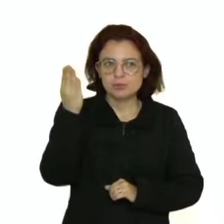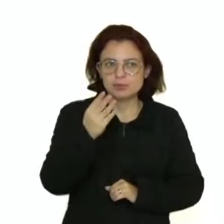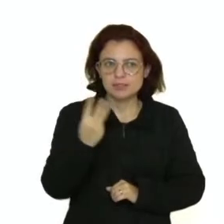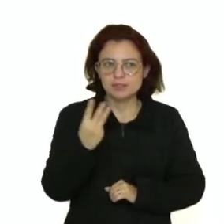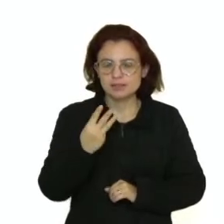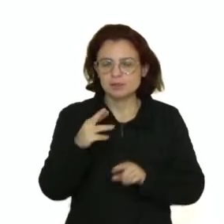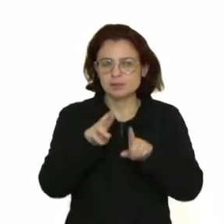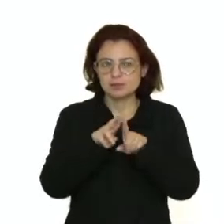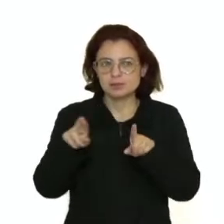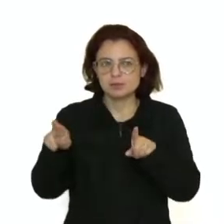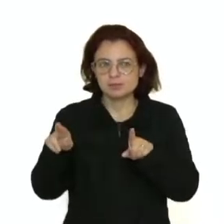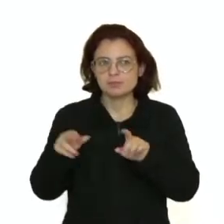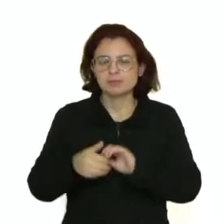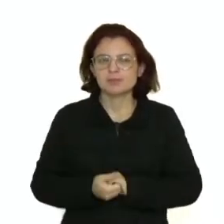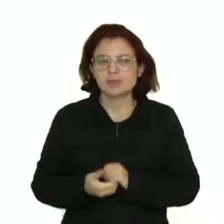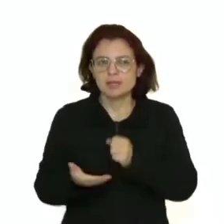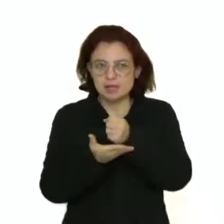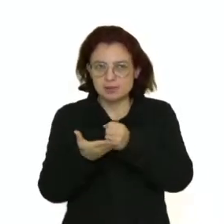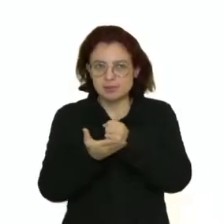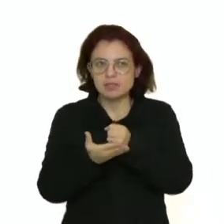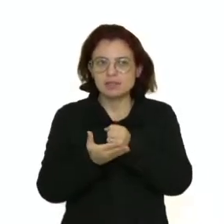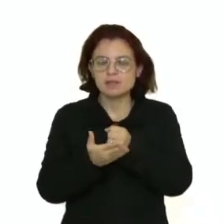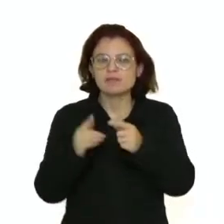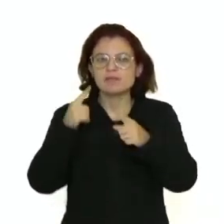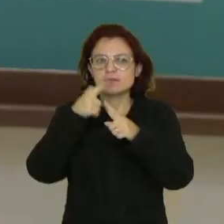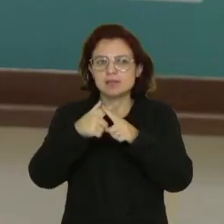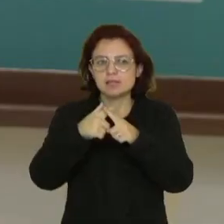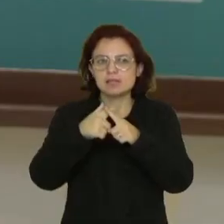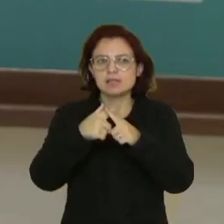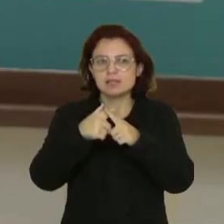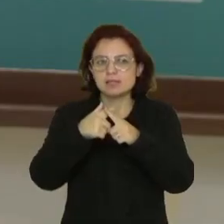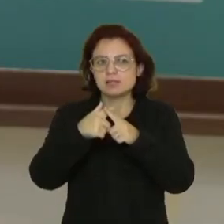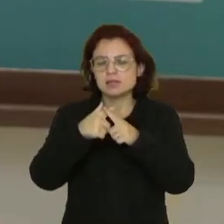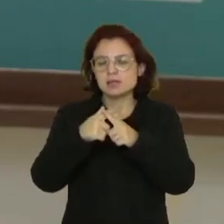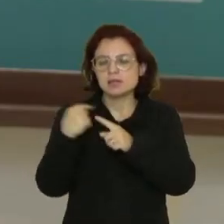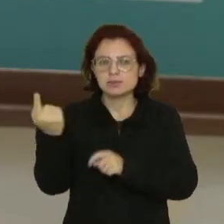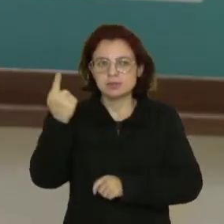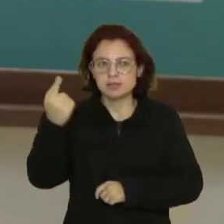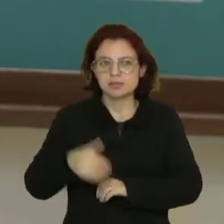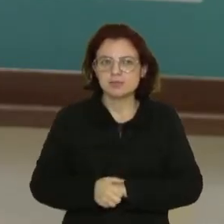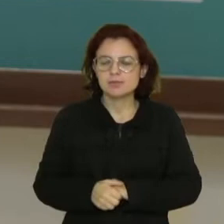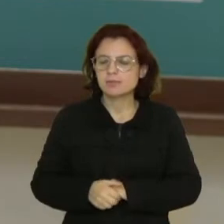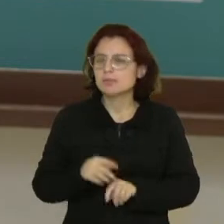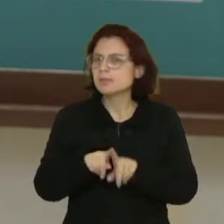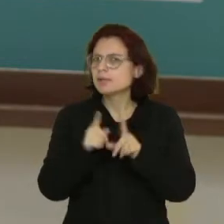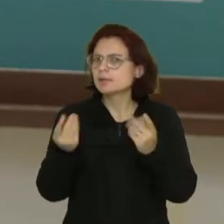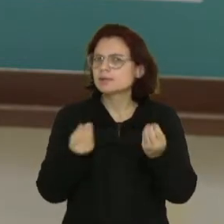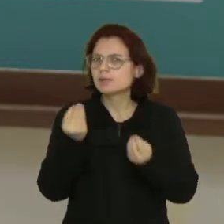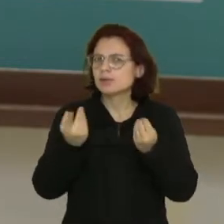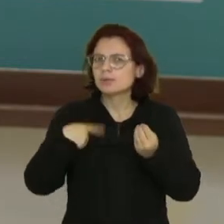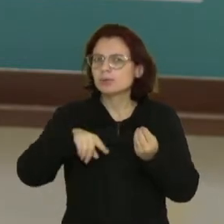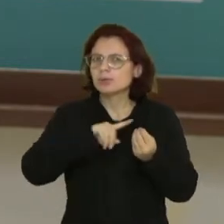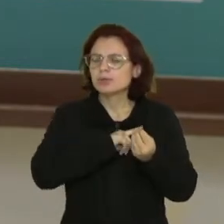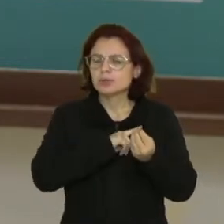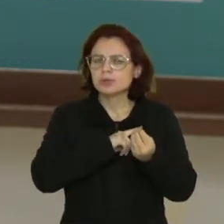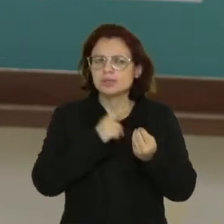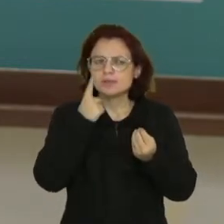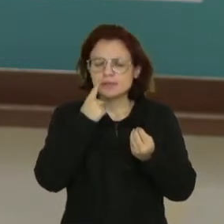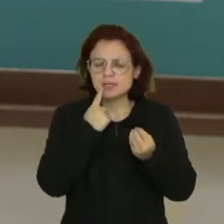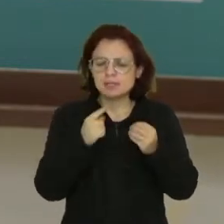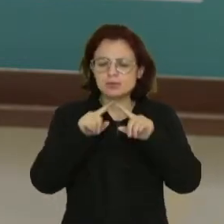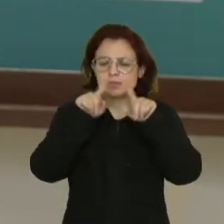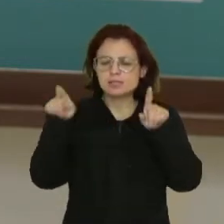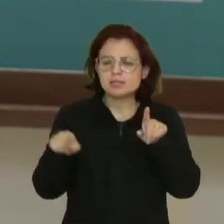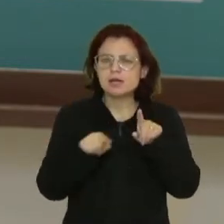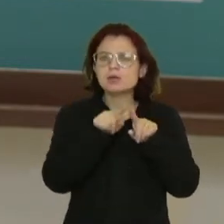da área da base vezes altura essa carga da base é o que é um círculo não é verdade a gente calcular a da base um